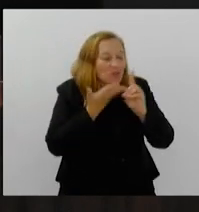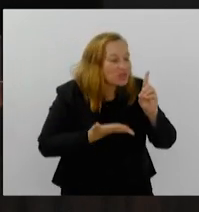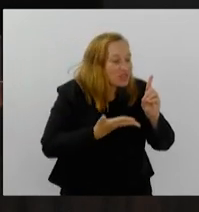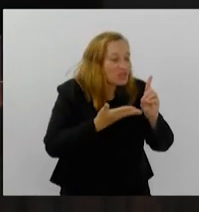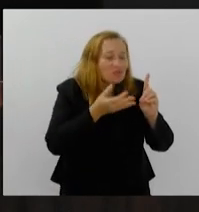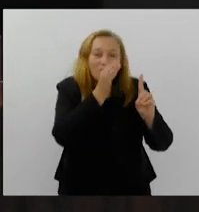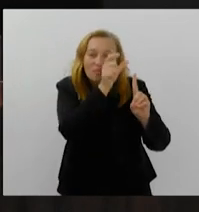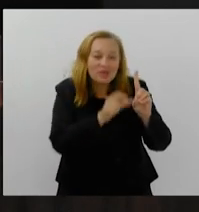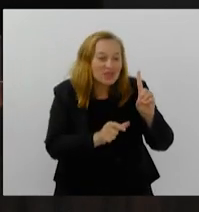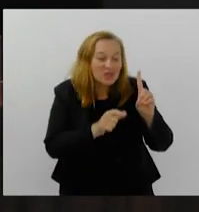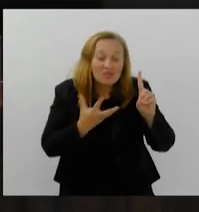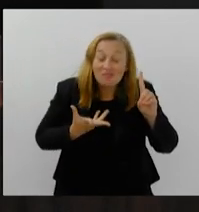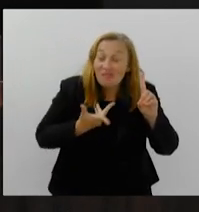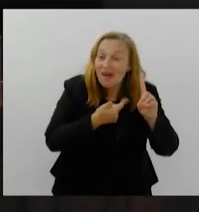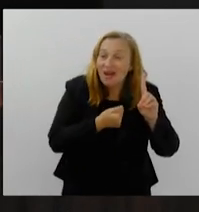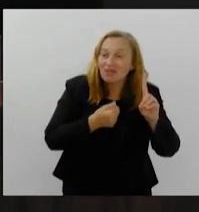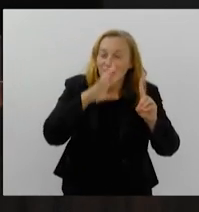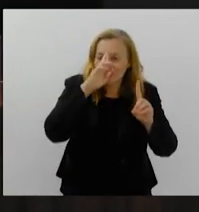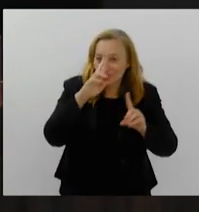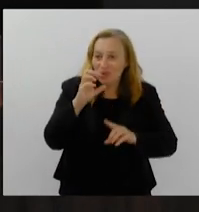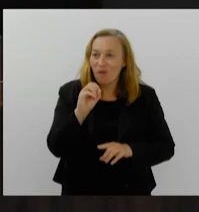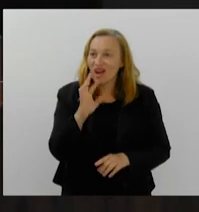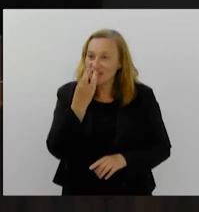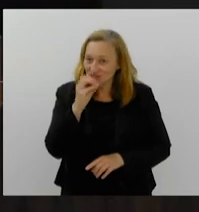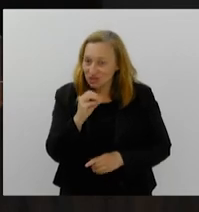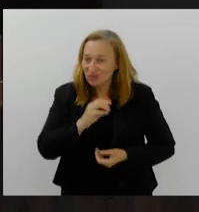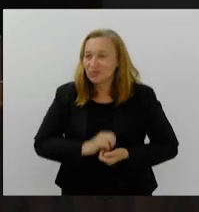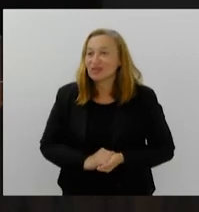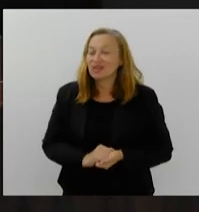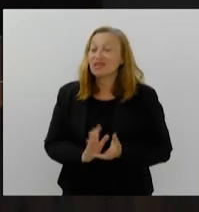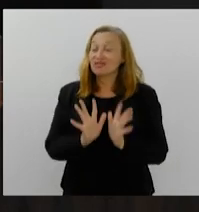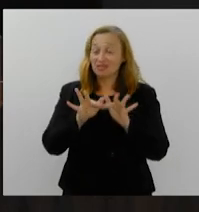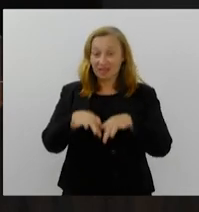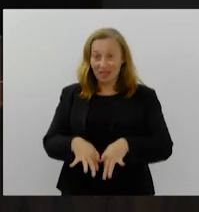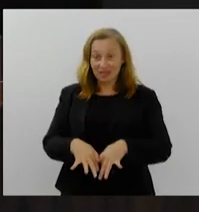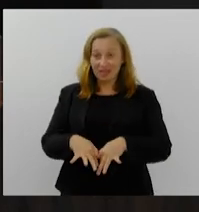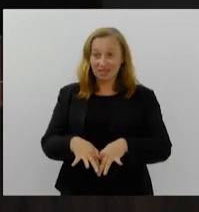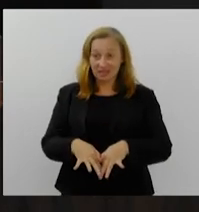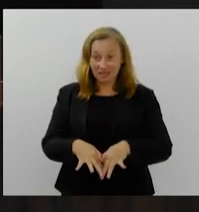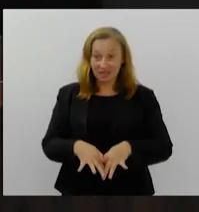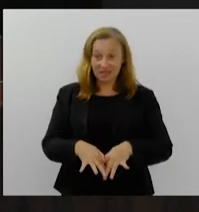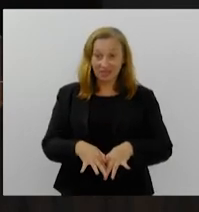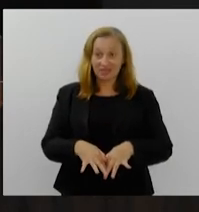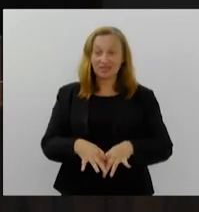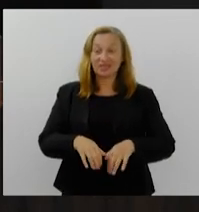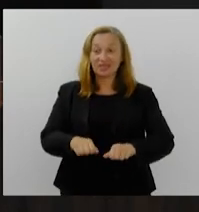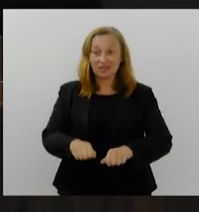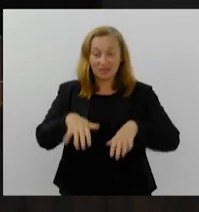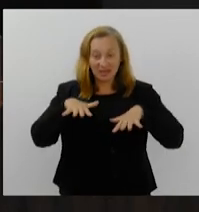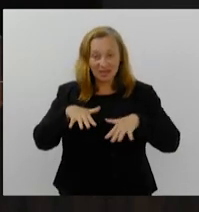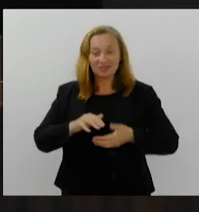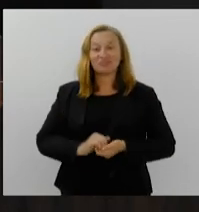uma pessoa tão maravilhosa como o senhor Orlandino. Dou por encerrada a presente sessão.